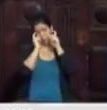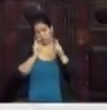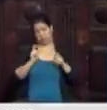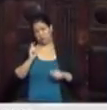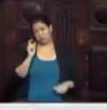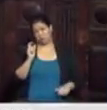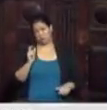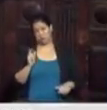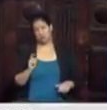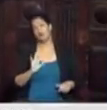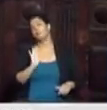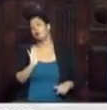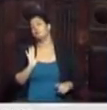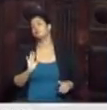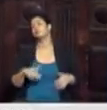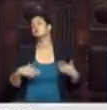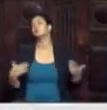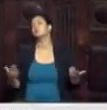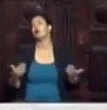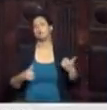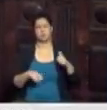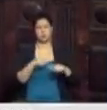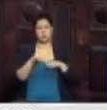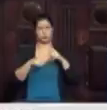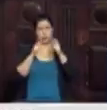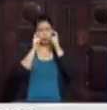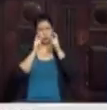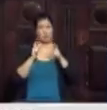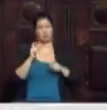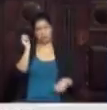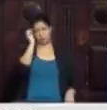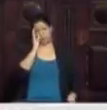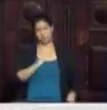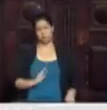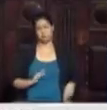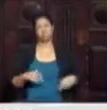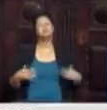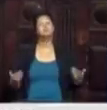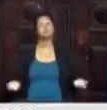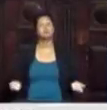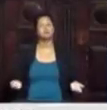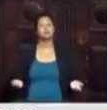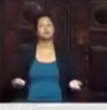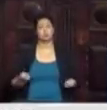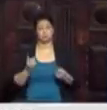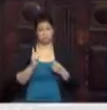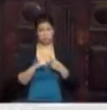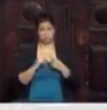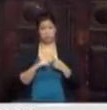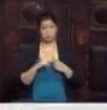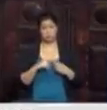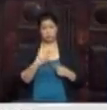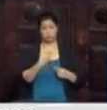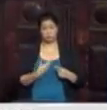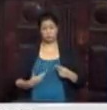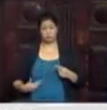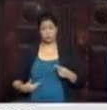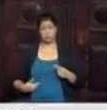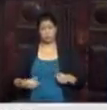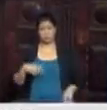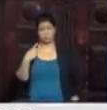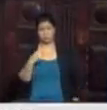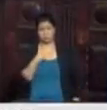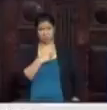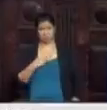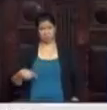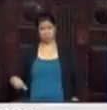são as mudanças que ele diz que interessam ao povo brasileiro? Temos um governo, um presidente ilegítimo